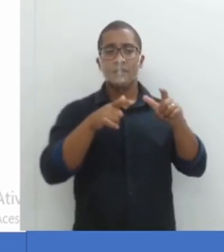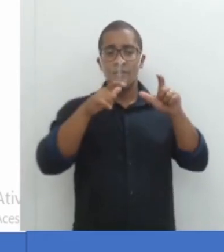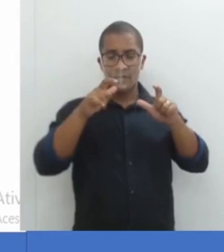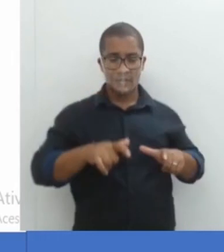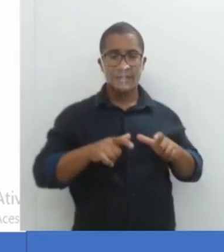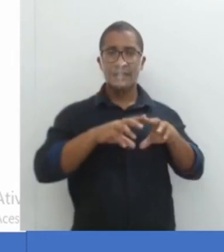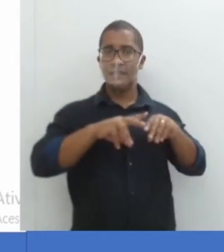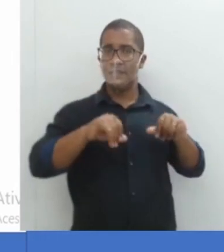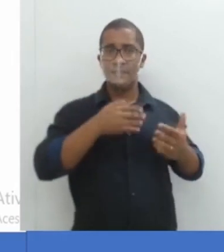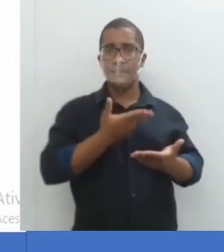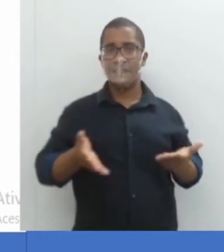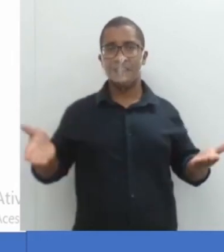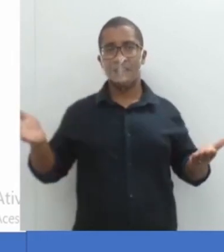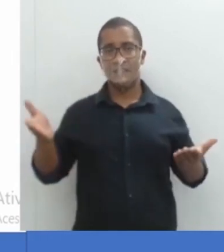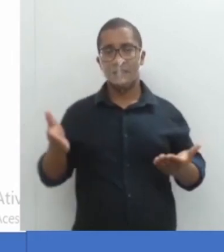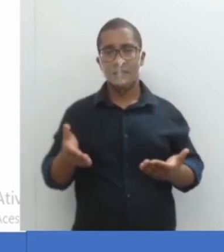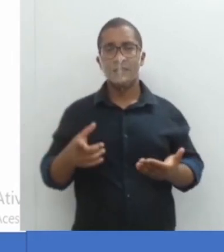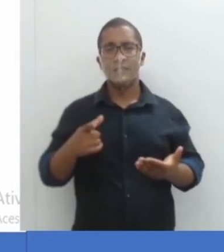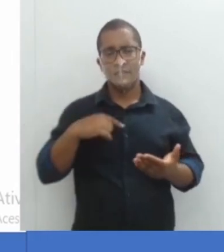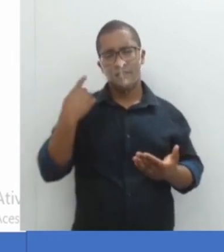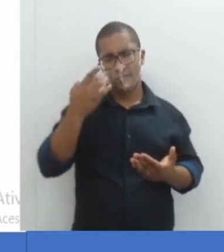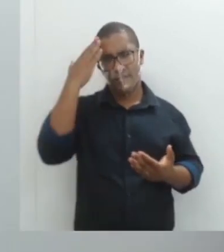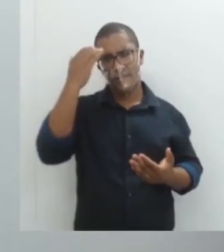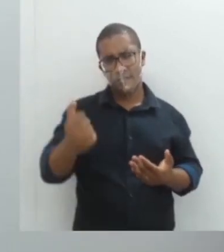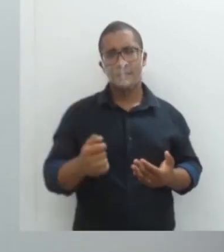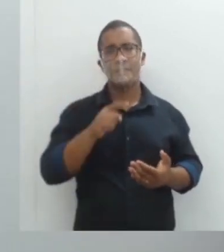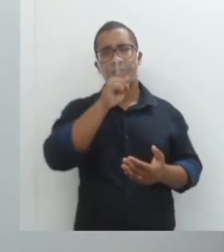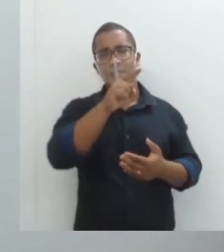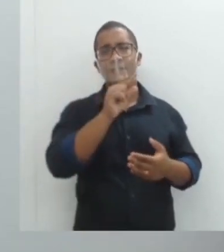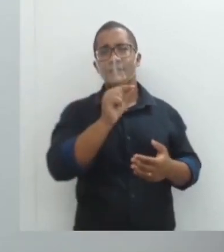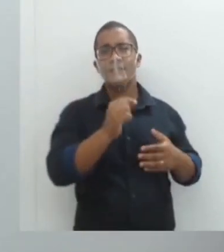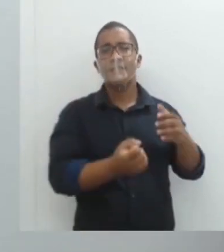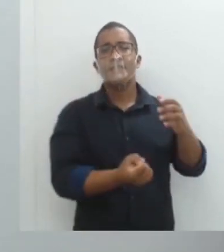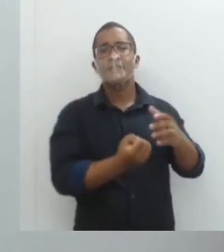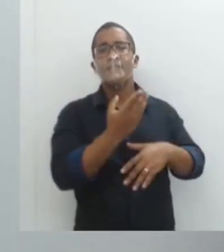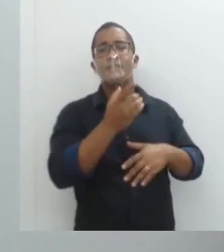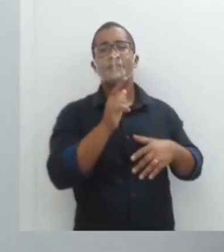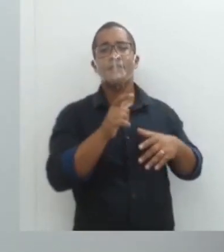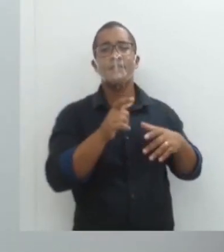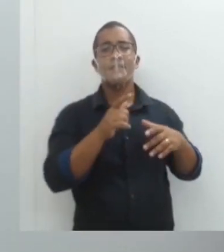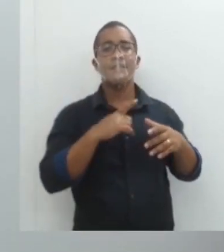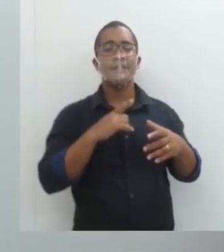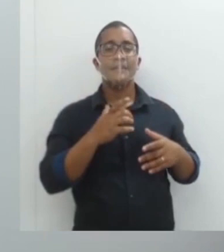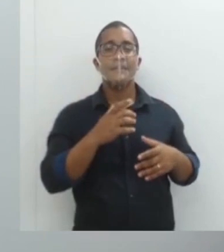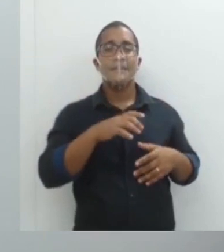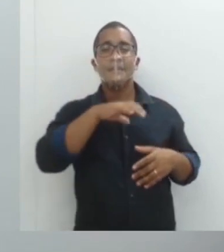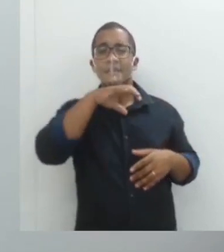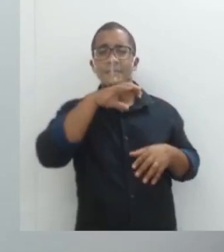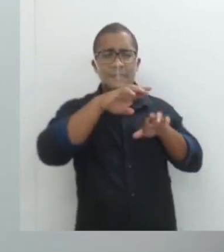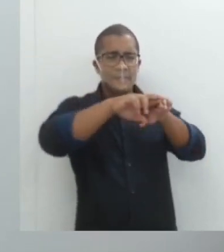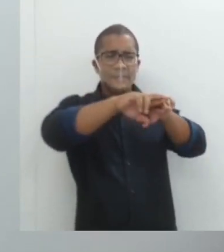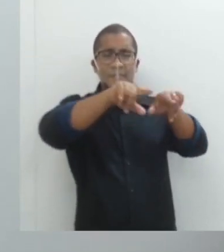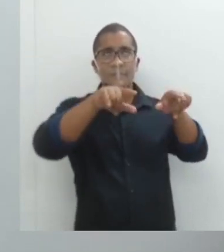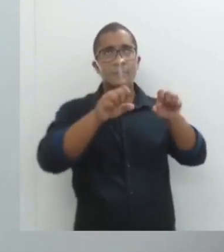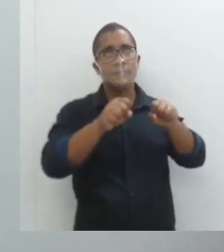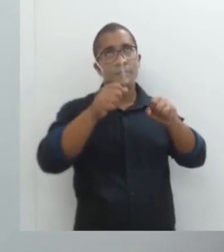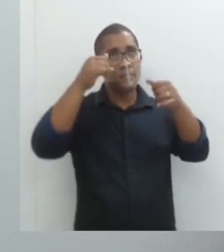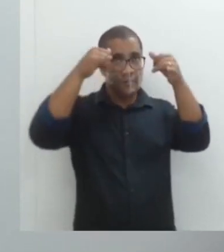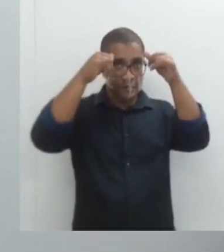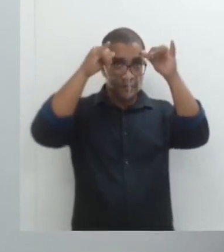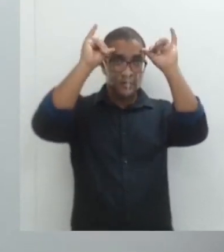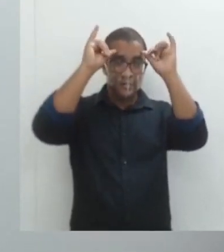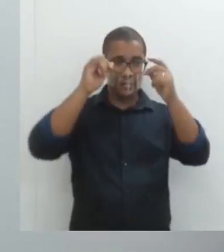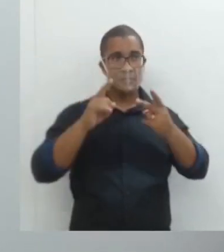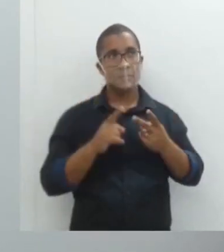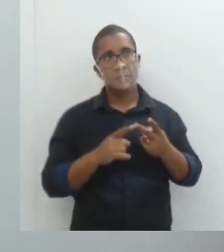sertão, existe um grande movimento latifundiário, ou seja, criação de animais, seja vaca,